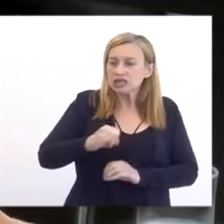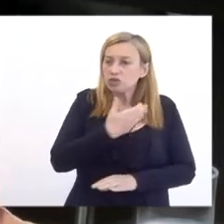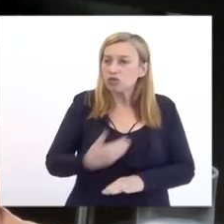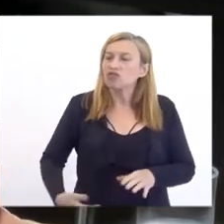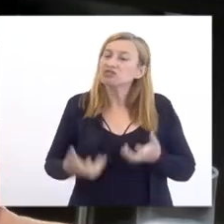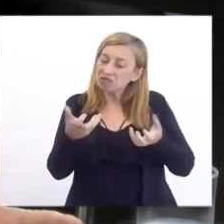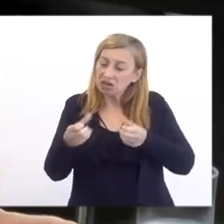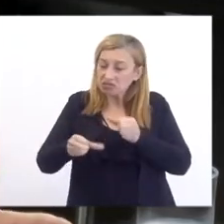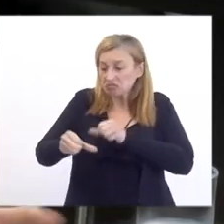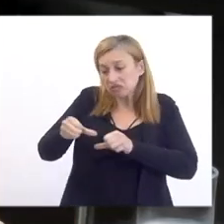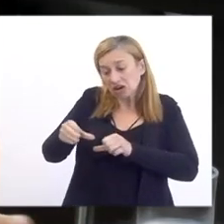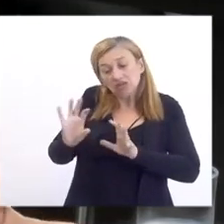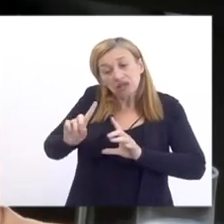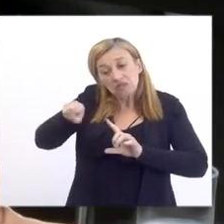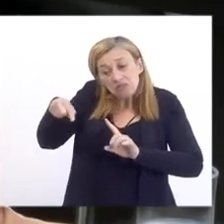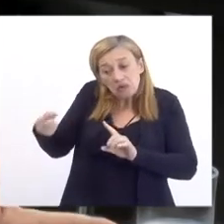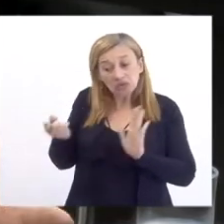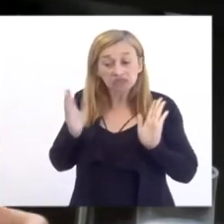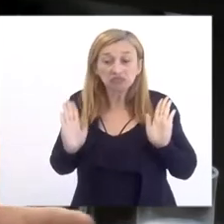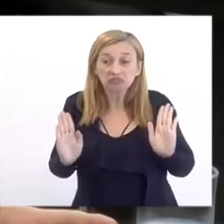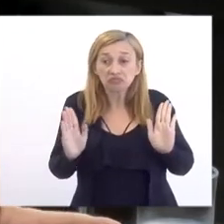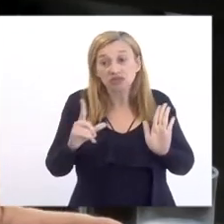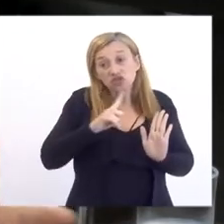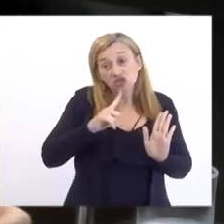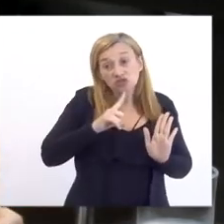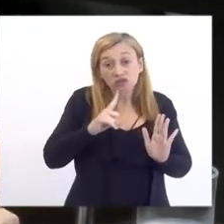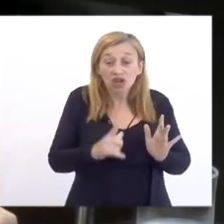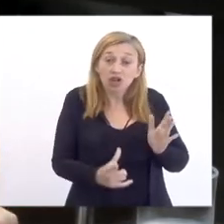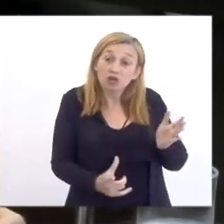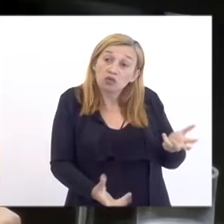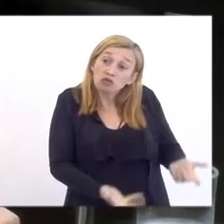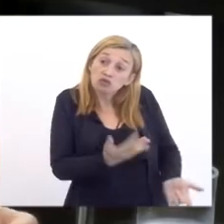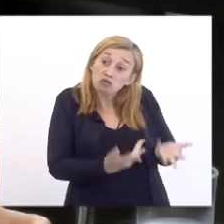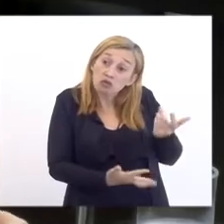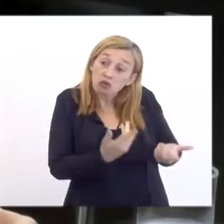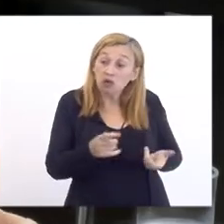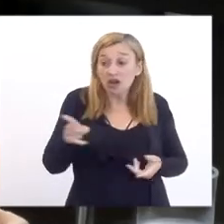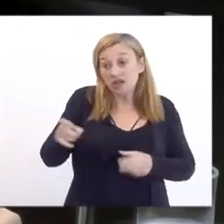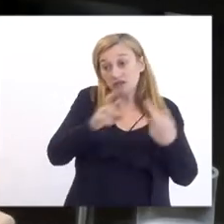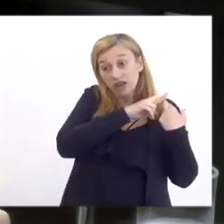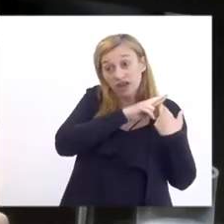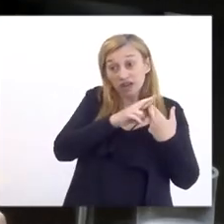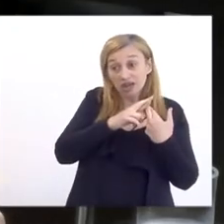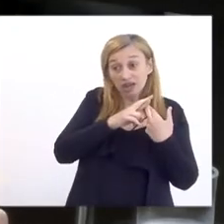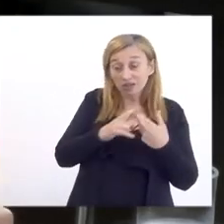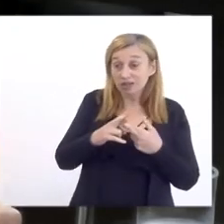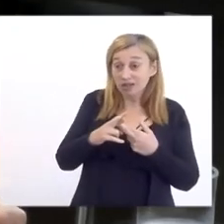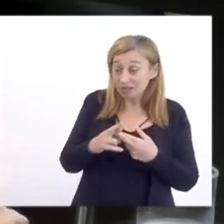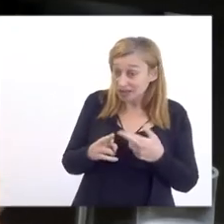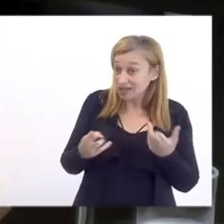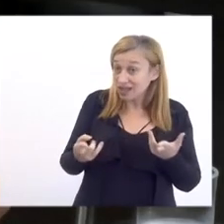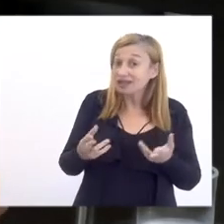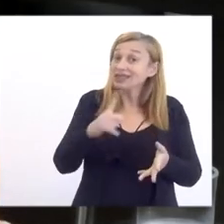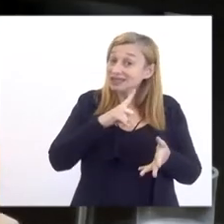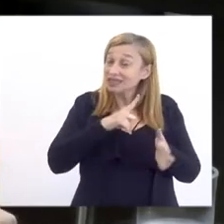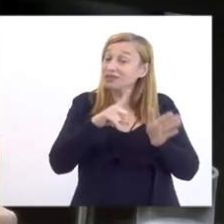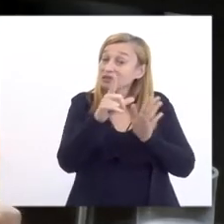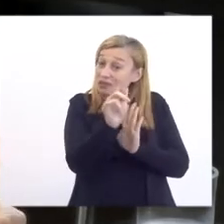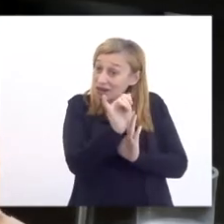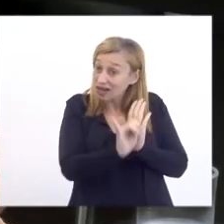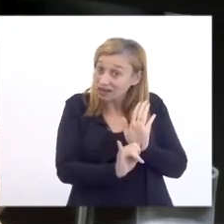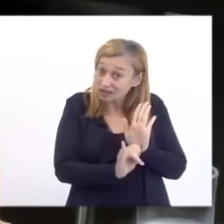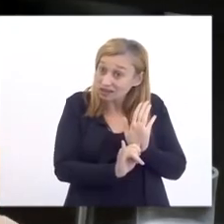tocar, depois, se tiver um acidente, ele vai responder pelo ônus, até porque tem um relatório